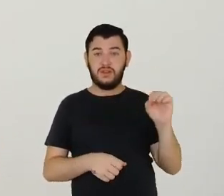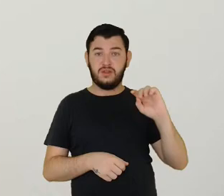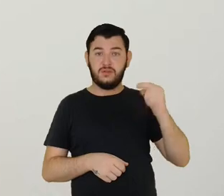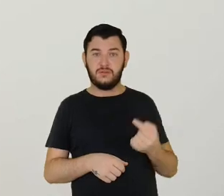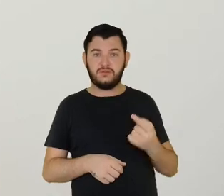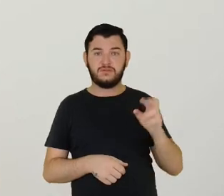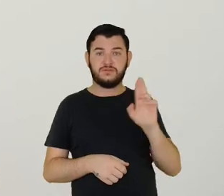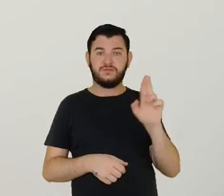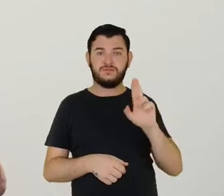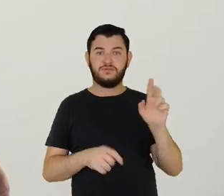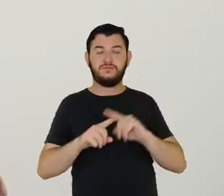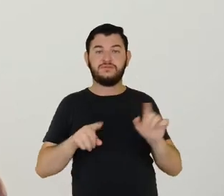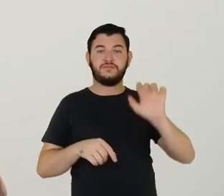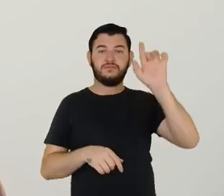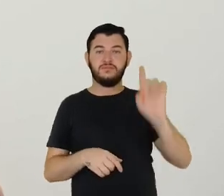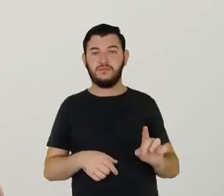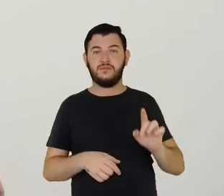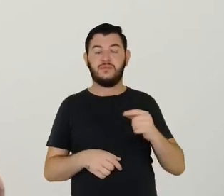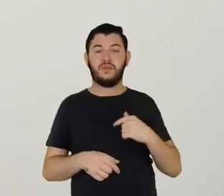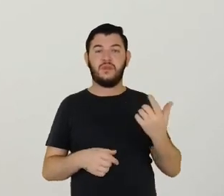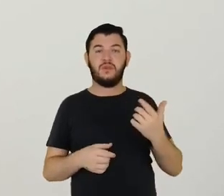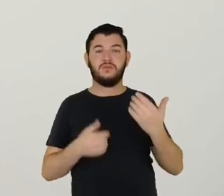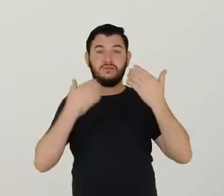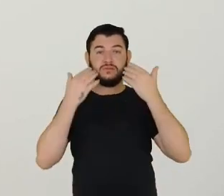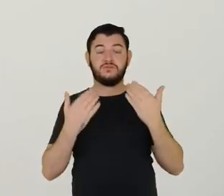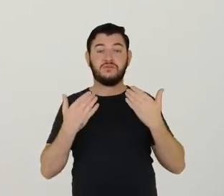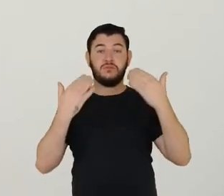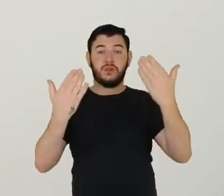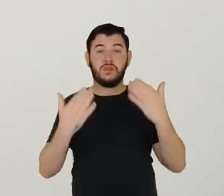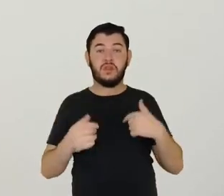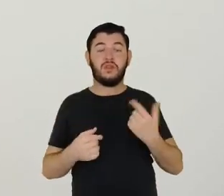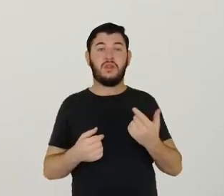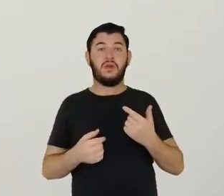arrecadadora ou a própria empresa deposita na tua conta. Mas